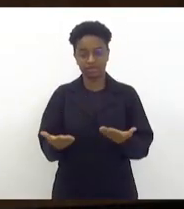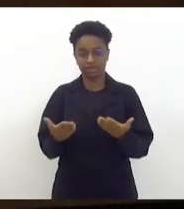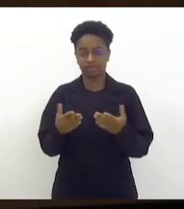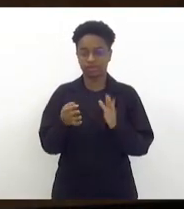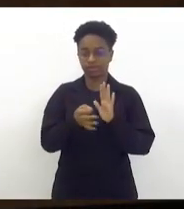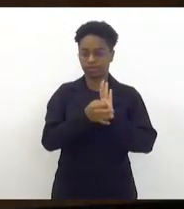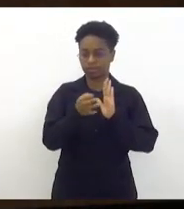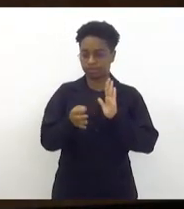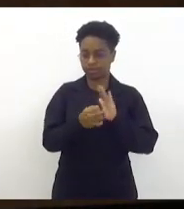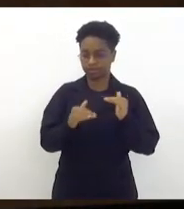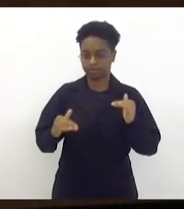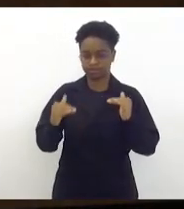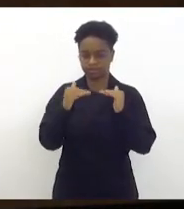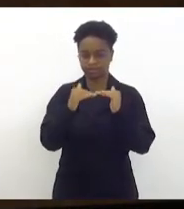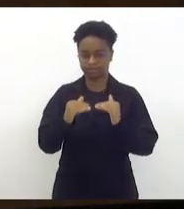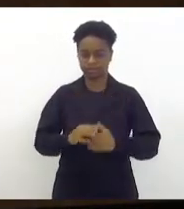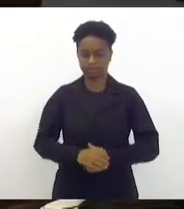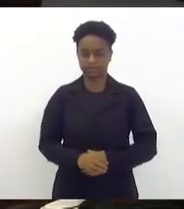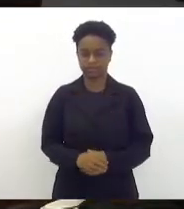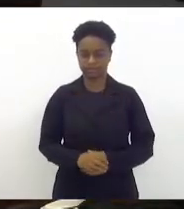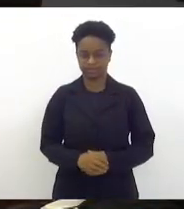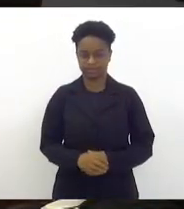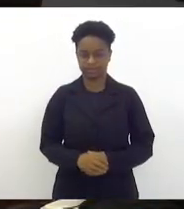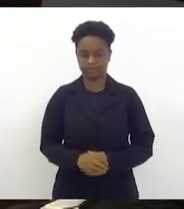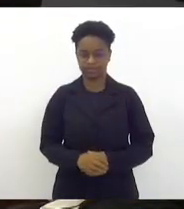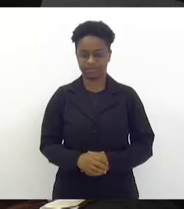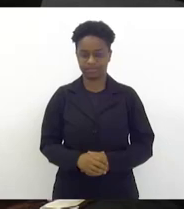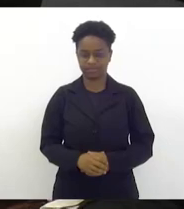parecer é favorável.